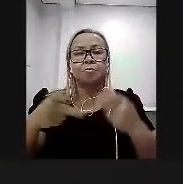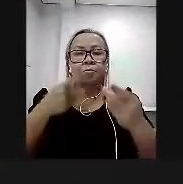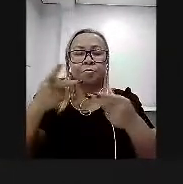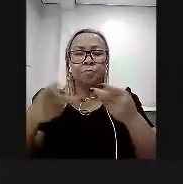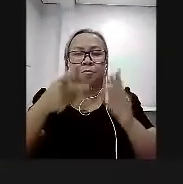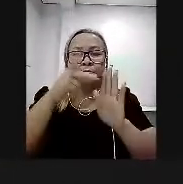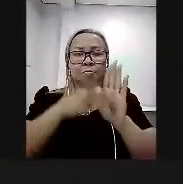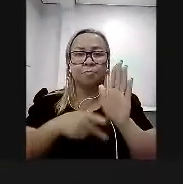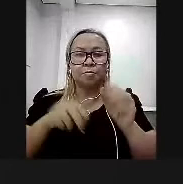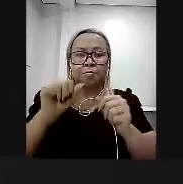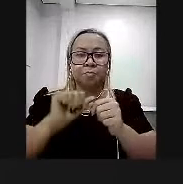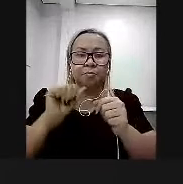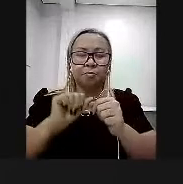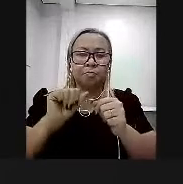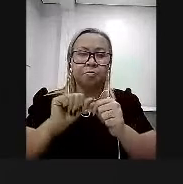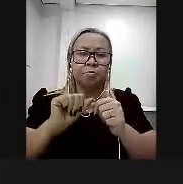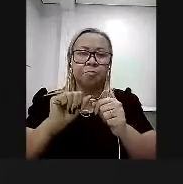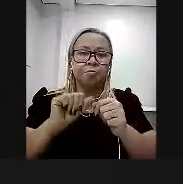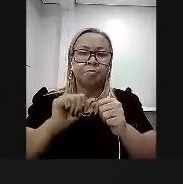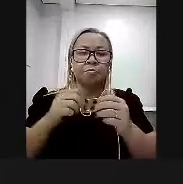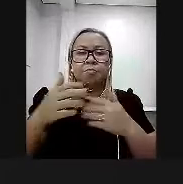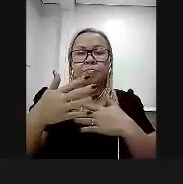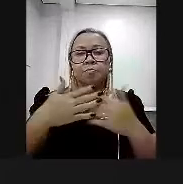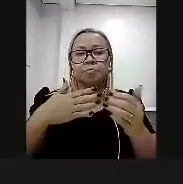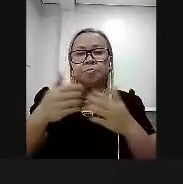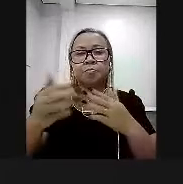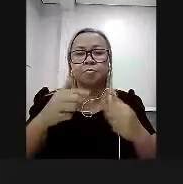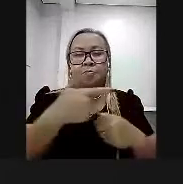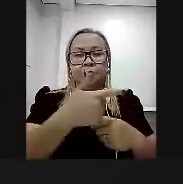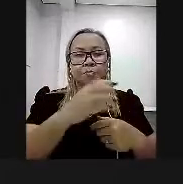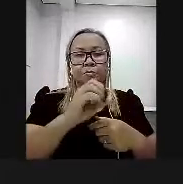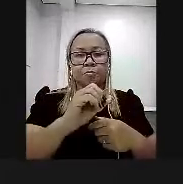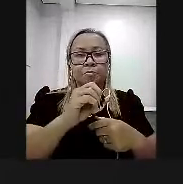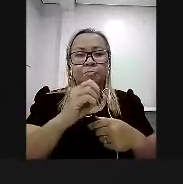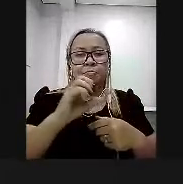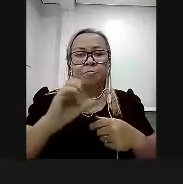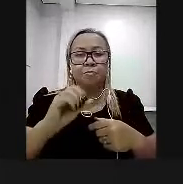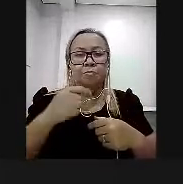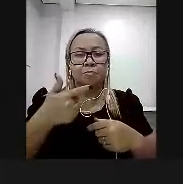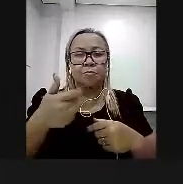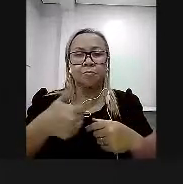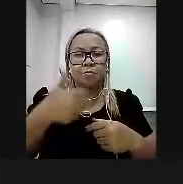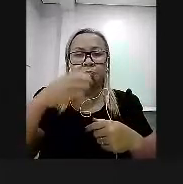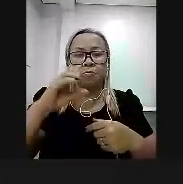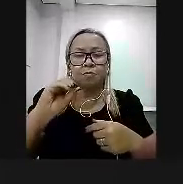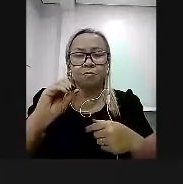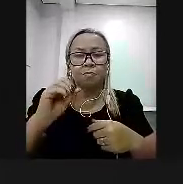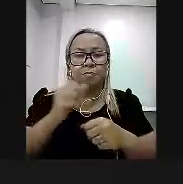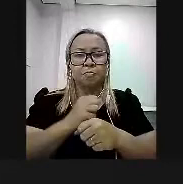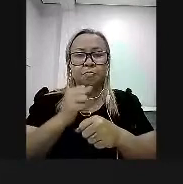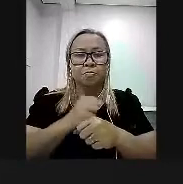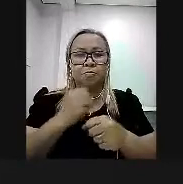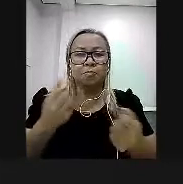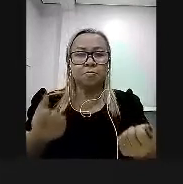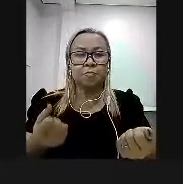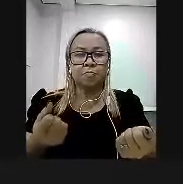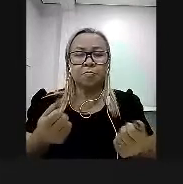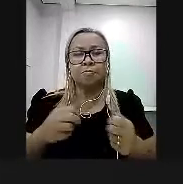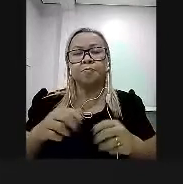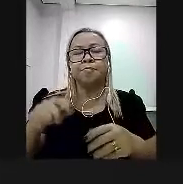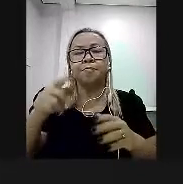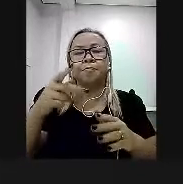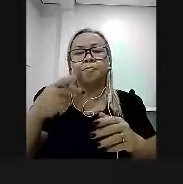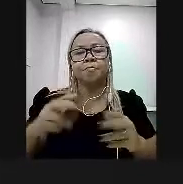foi feito, vai fazer prática agora em 2002, 10 anos, mas o prazo de validade desse projeto